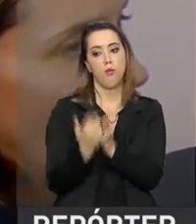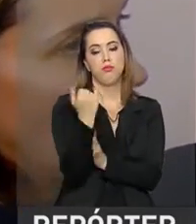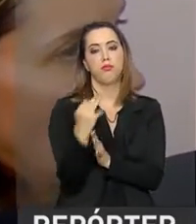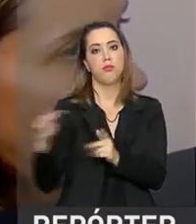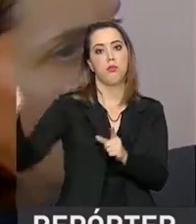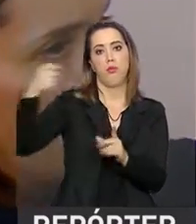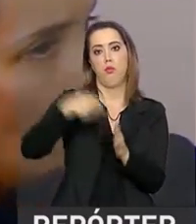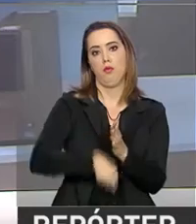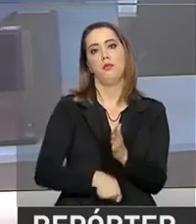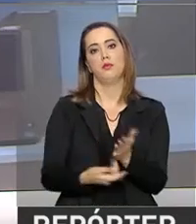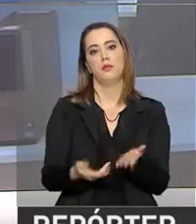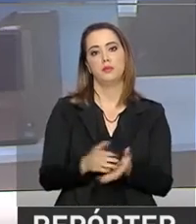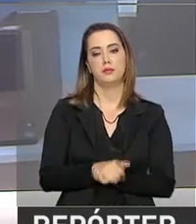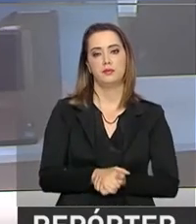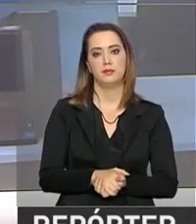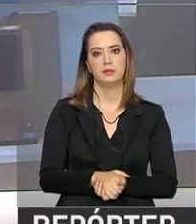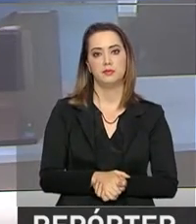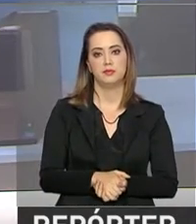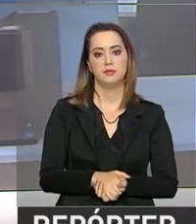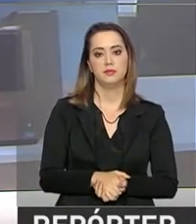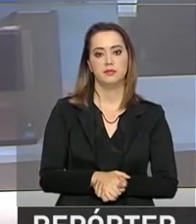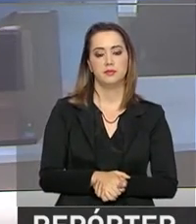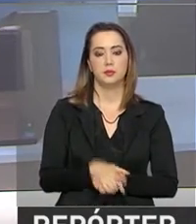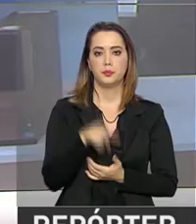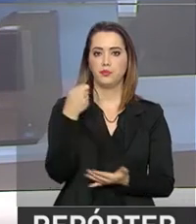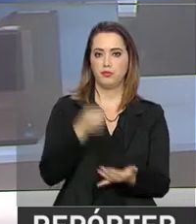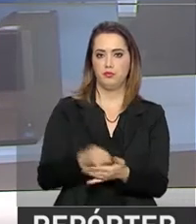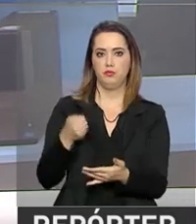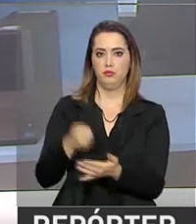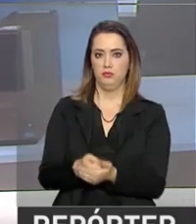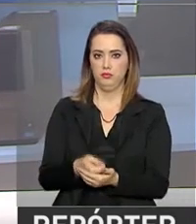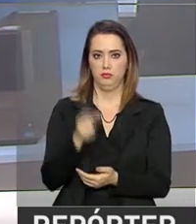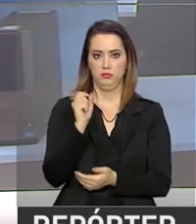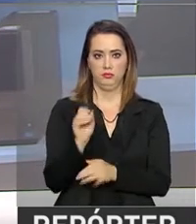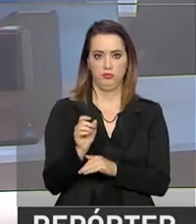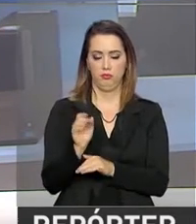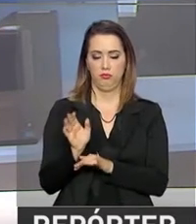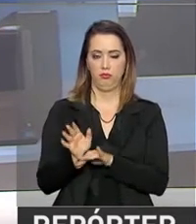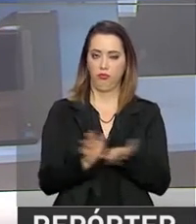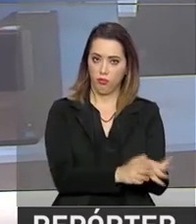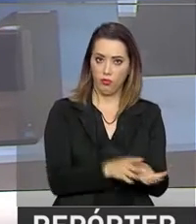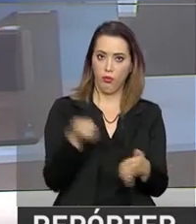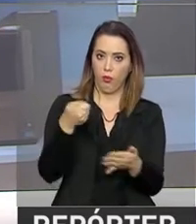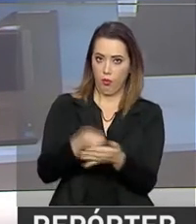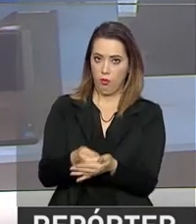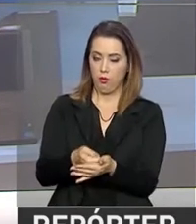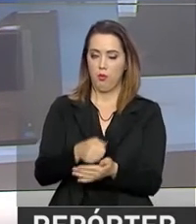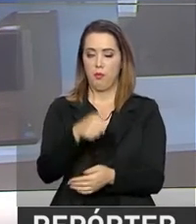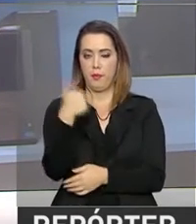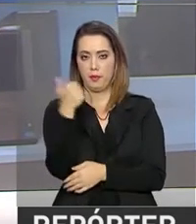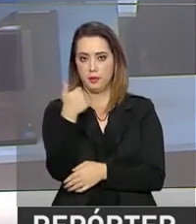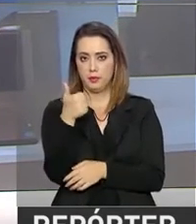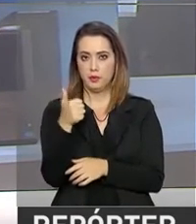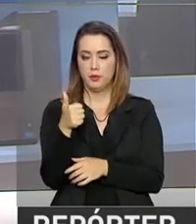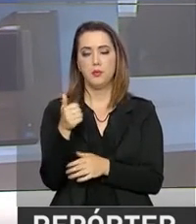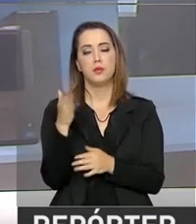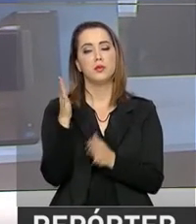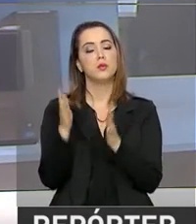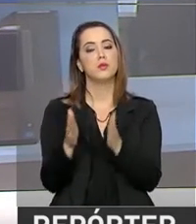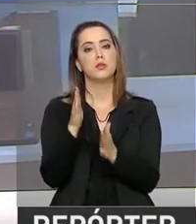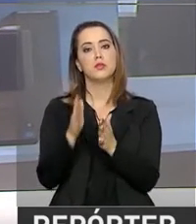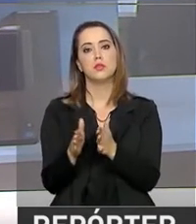momento não tem condições e o pagamento da primeira parcela do 13º salário para aposentados e pensionistas